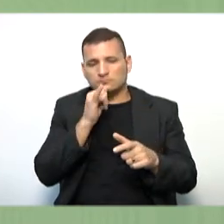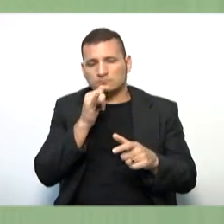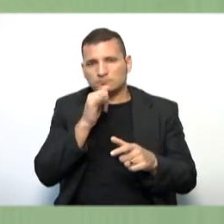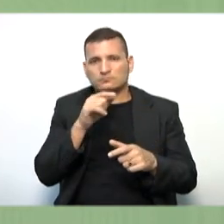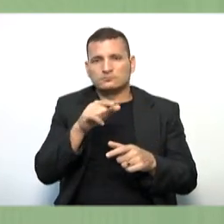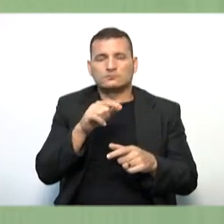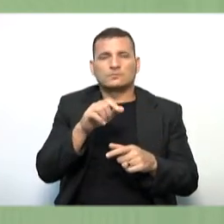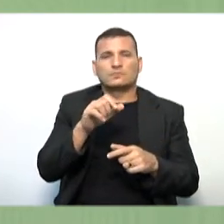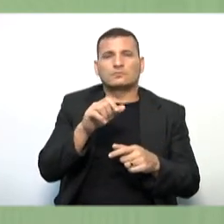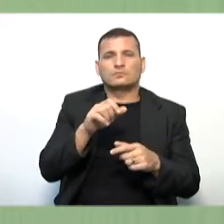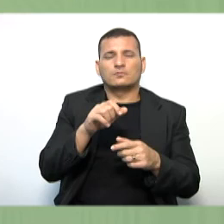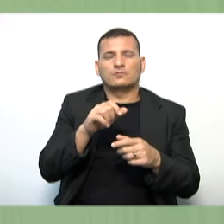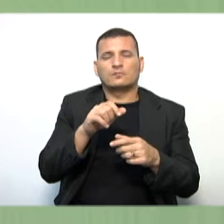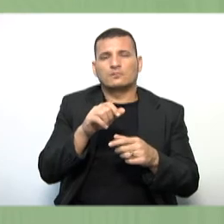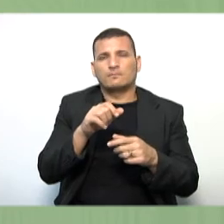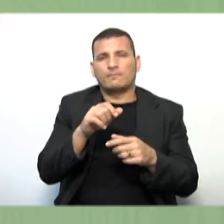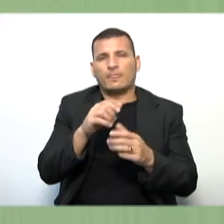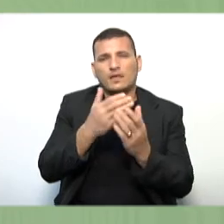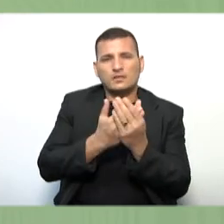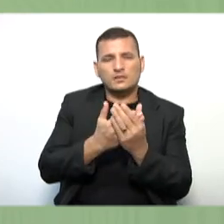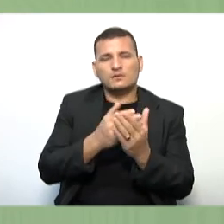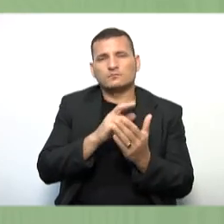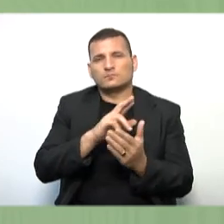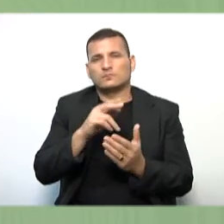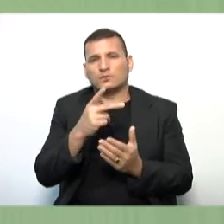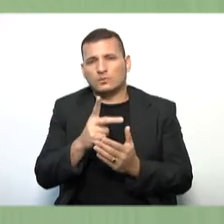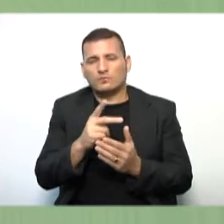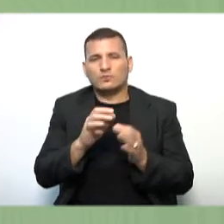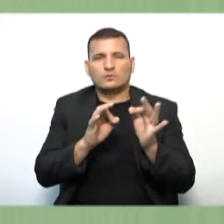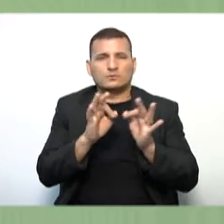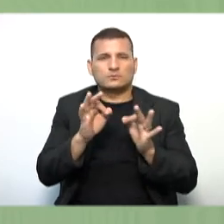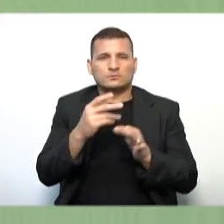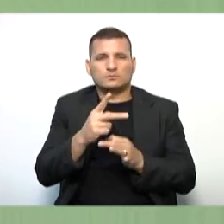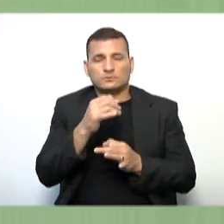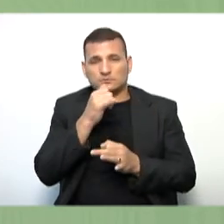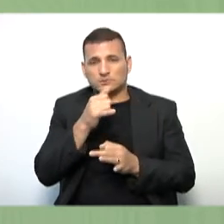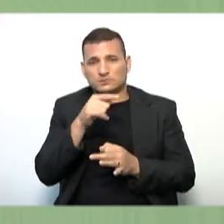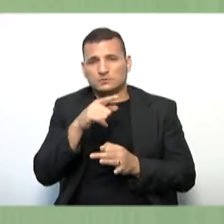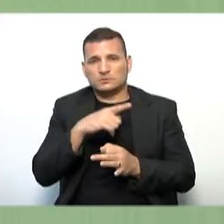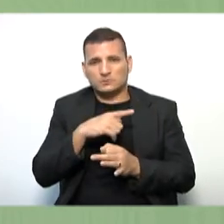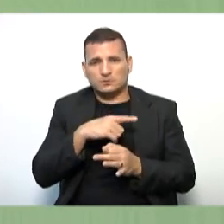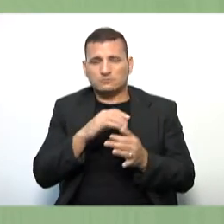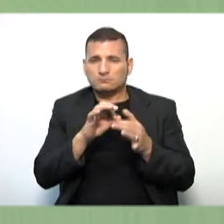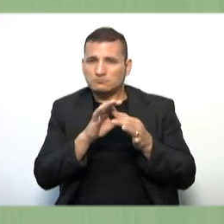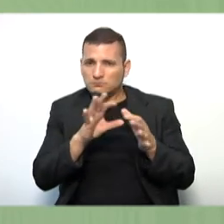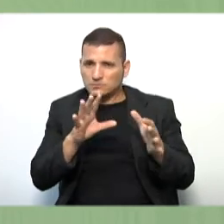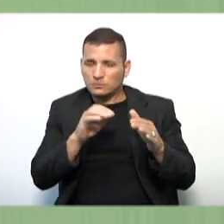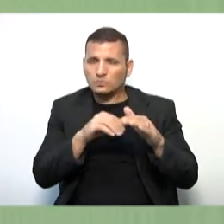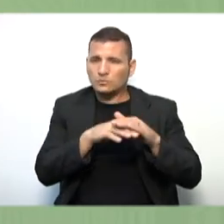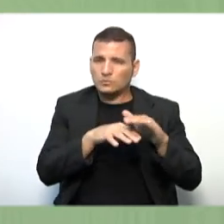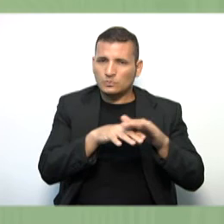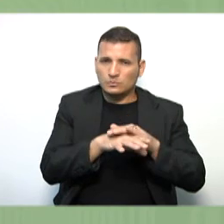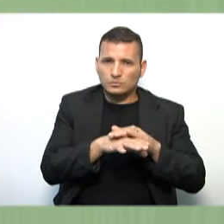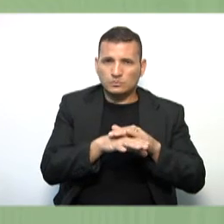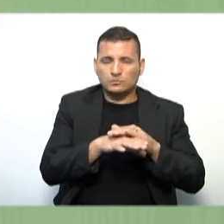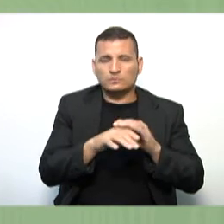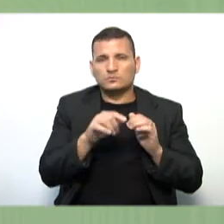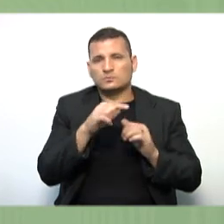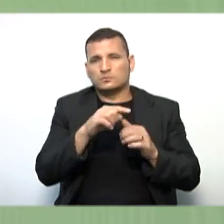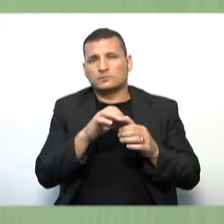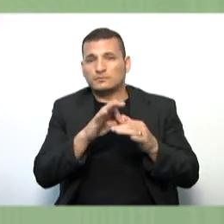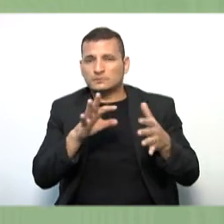desse arquivo, do seu nome, da organização dele, se ele tem permissões de gravação, tem permissões